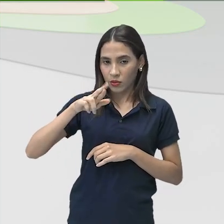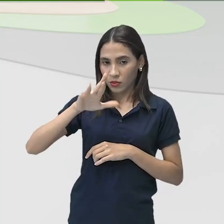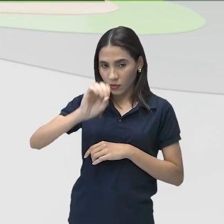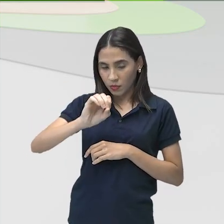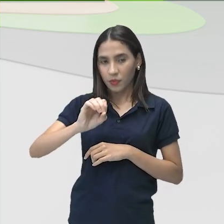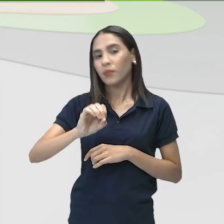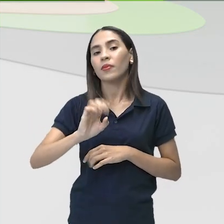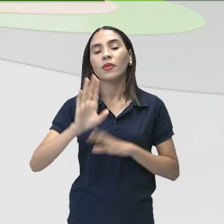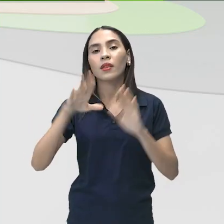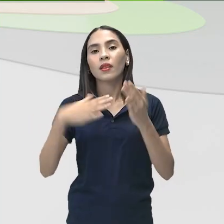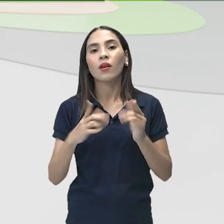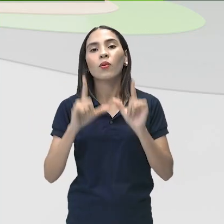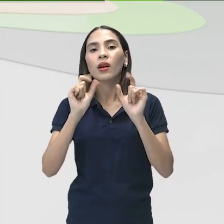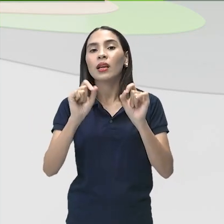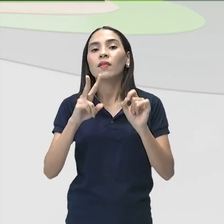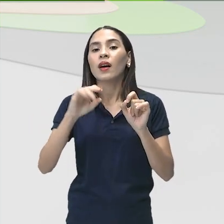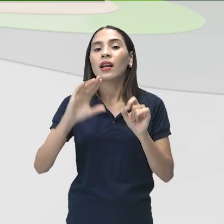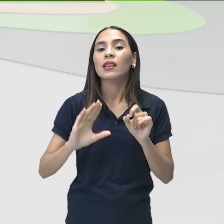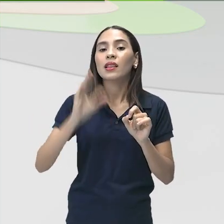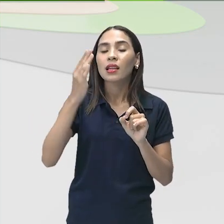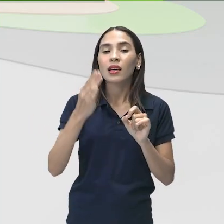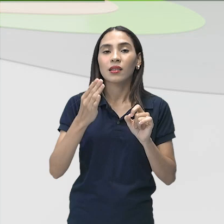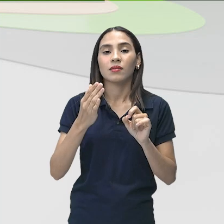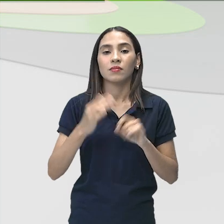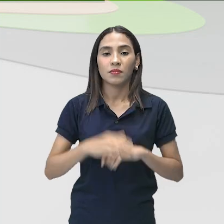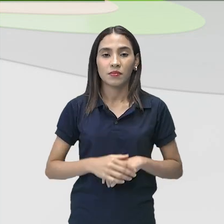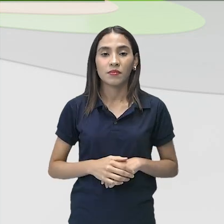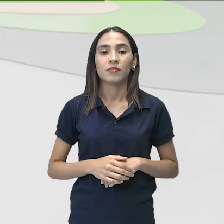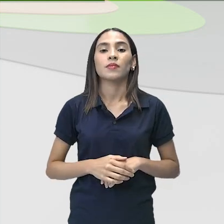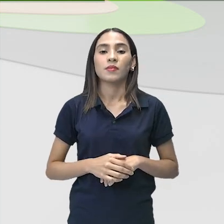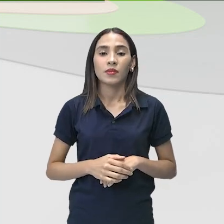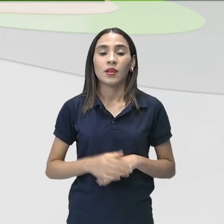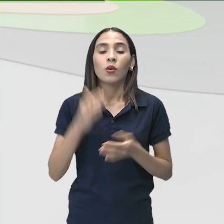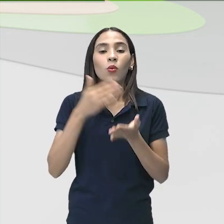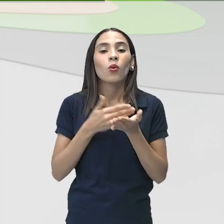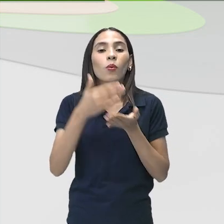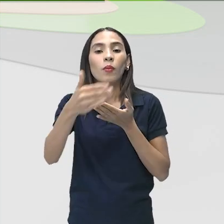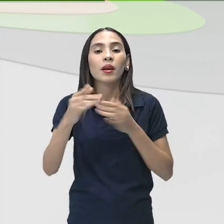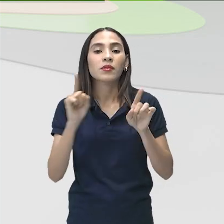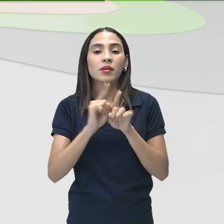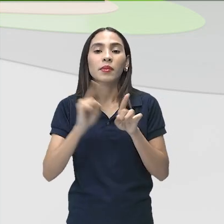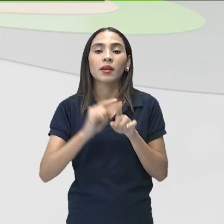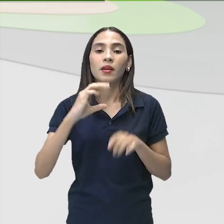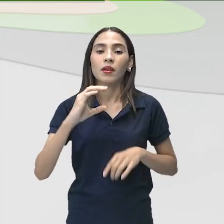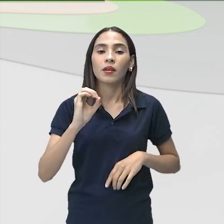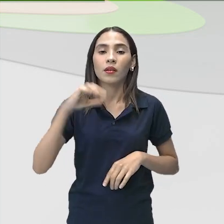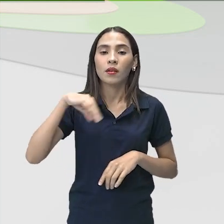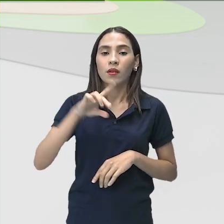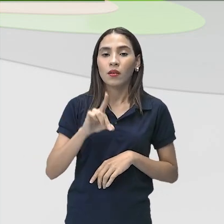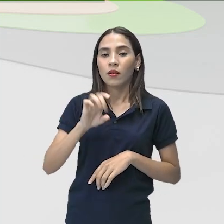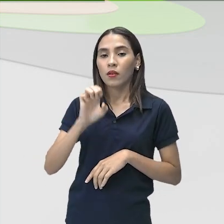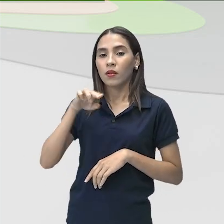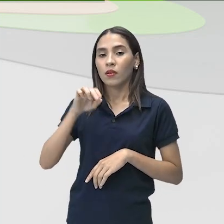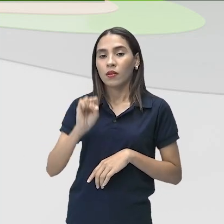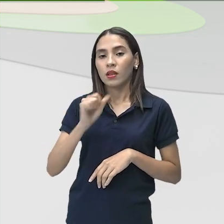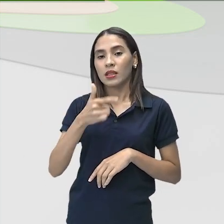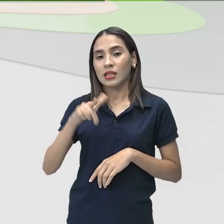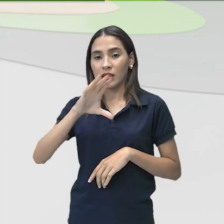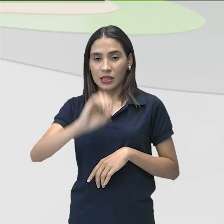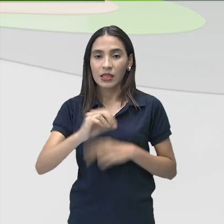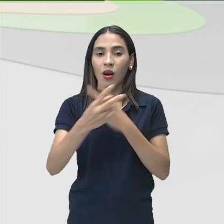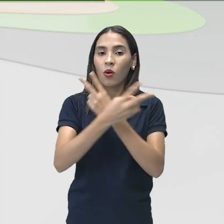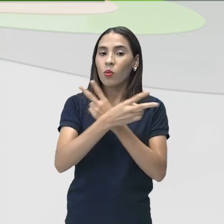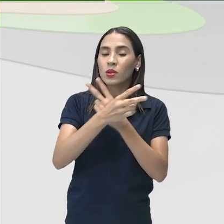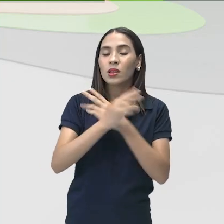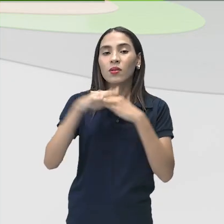Então, que nós vamos ter dentro desta subfase ainda. Aqui é o início da condensação desses cromossomos. Então,